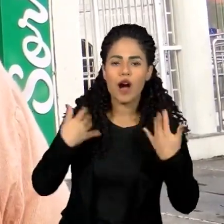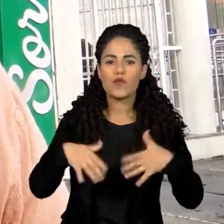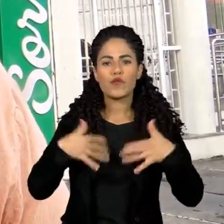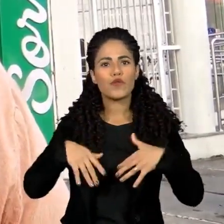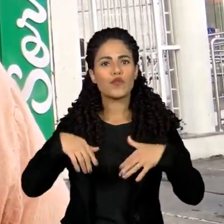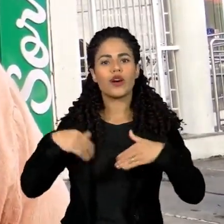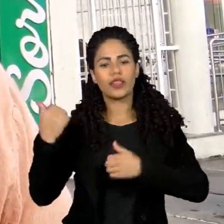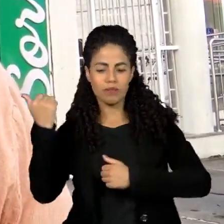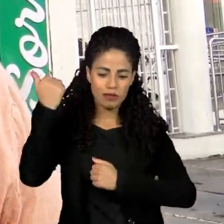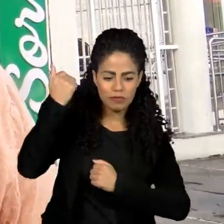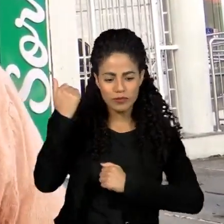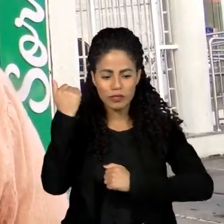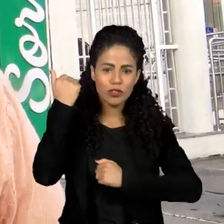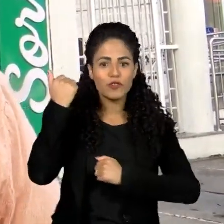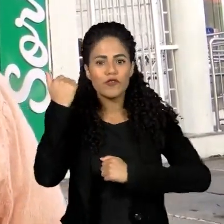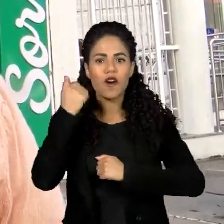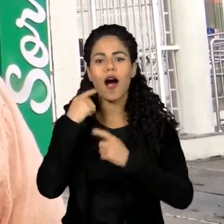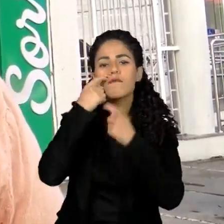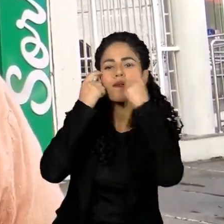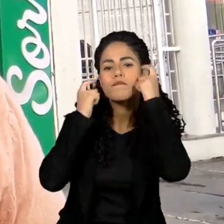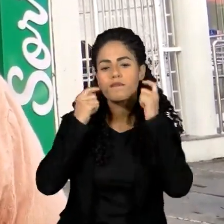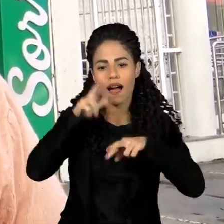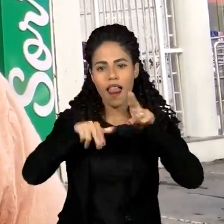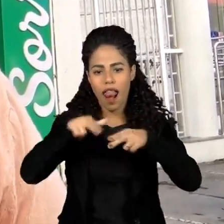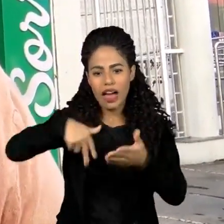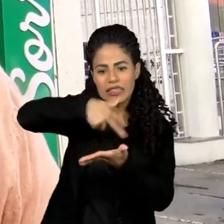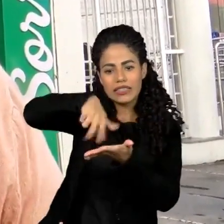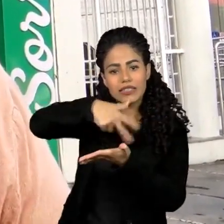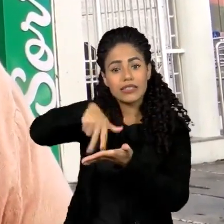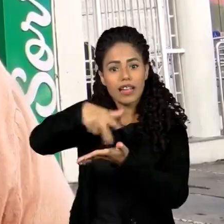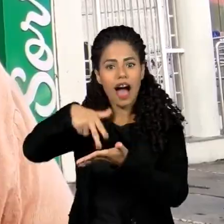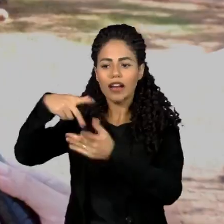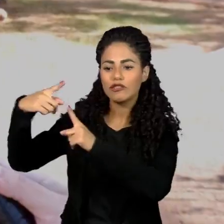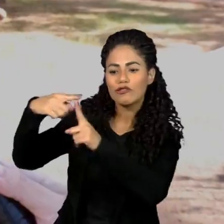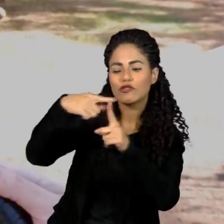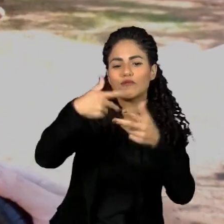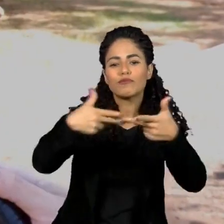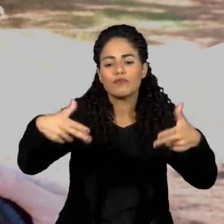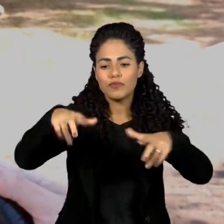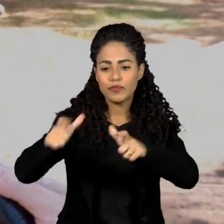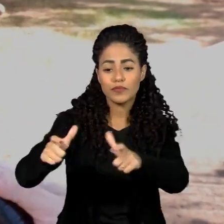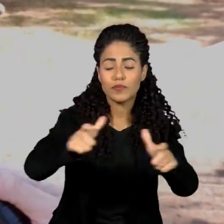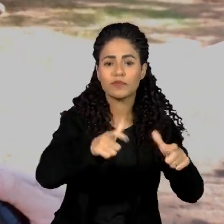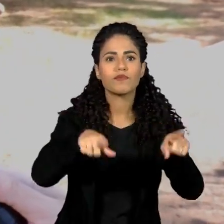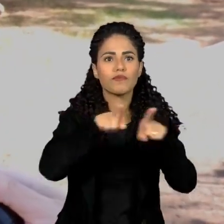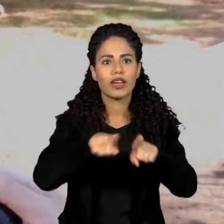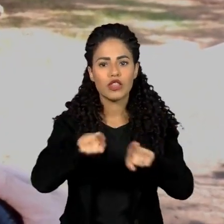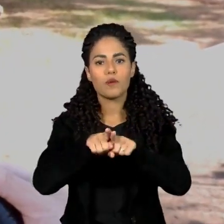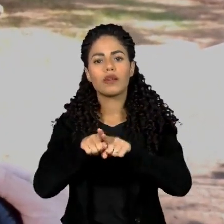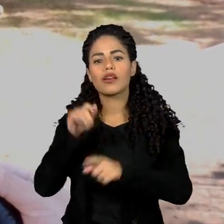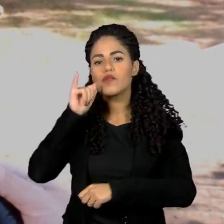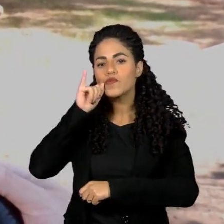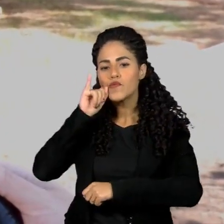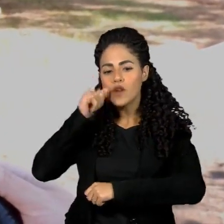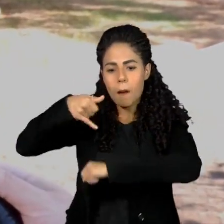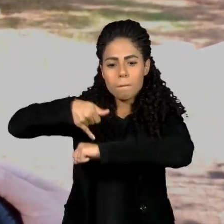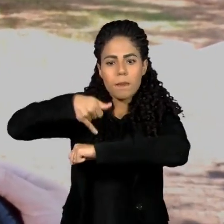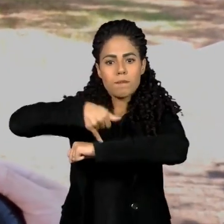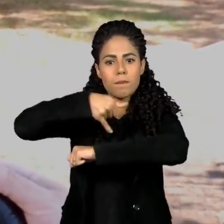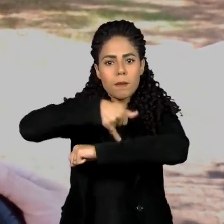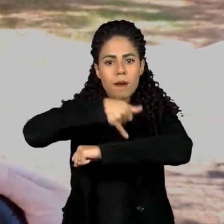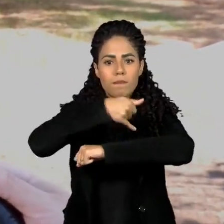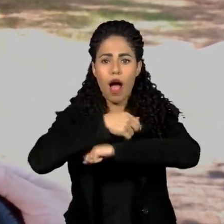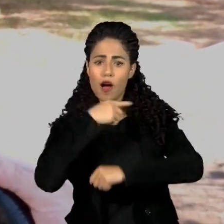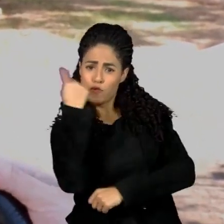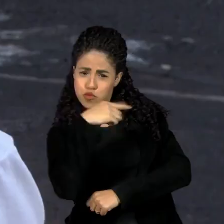os forrós, as danças típicas do lugar. Na escola você falava do Saci, aí você via um redemoinho,